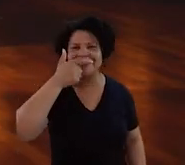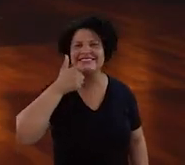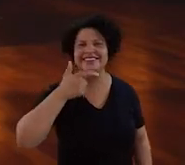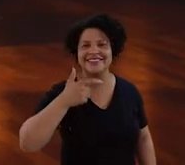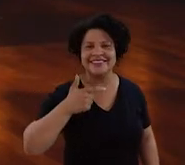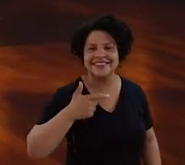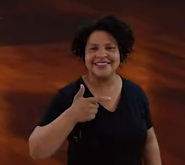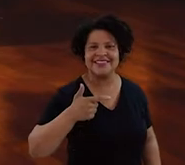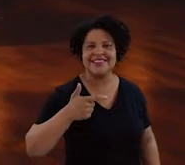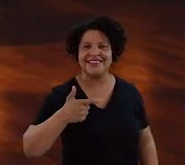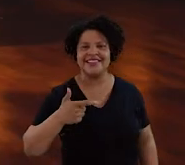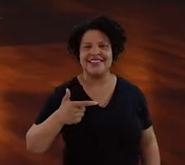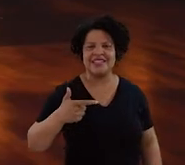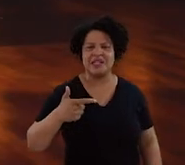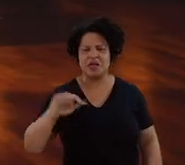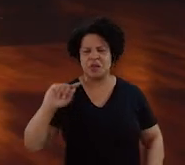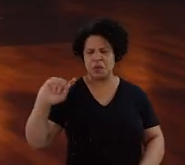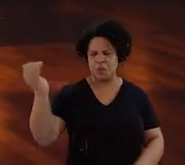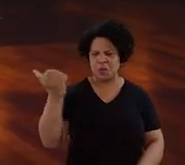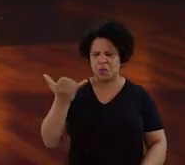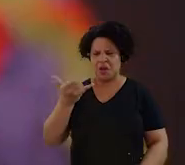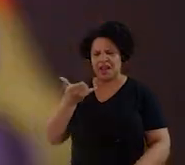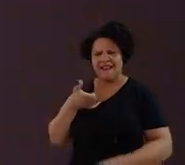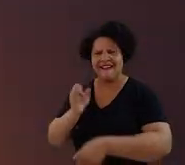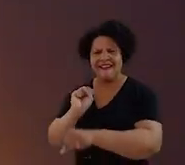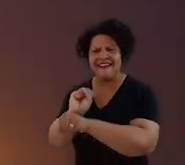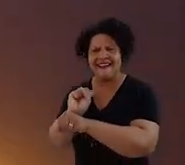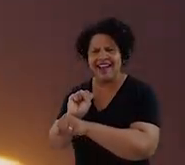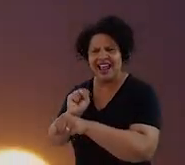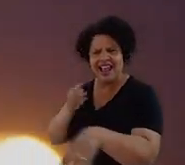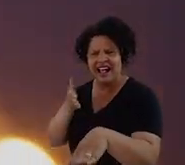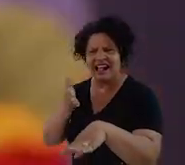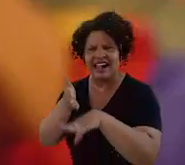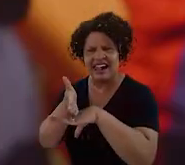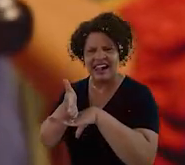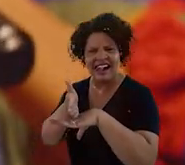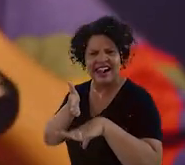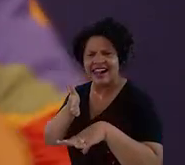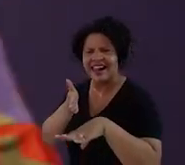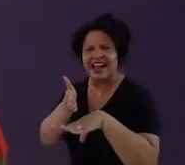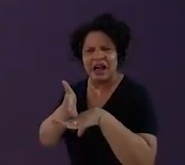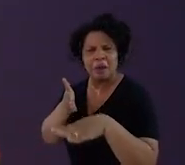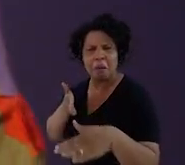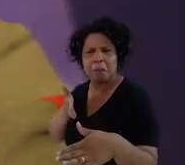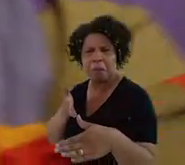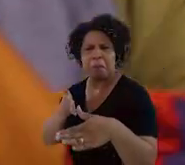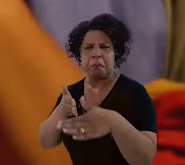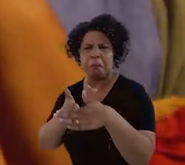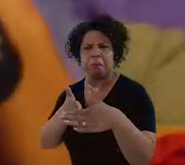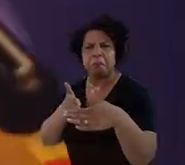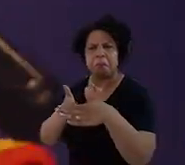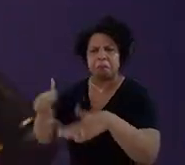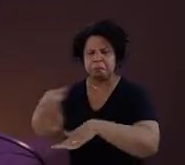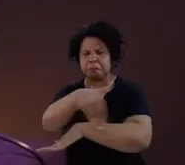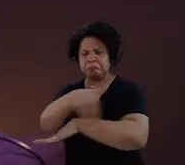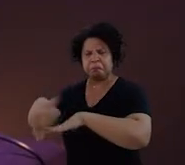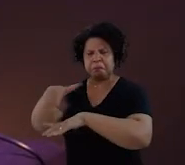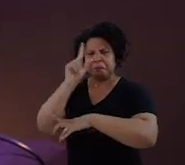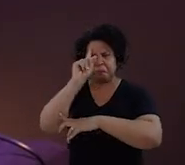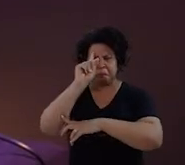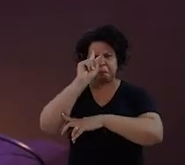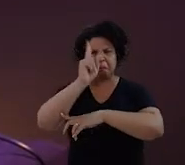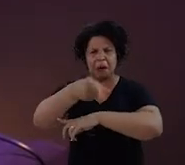tem. Será me pedindo pra eu parar? Será me pedindo pra eu não andar? Tô nas skin e vê quem manda. Surta, mas tem pra